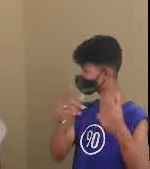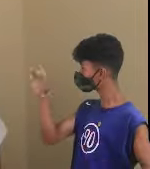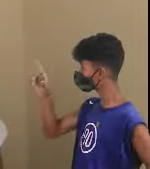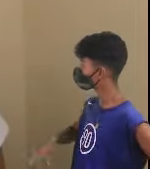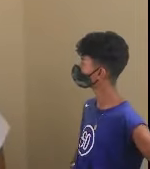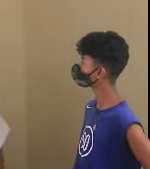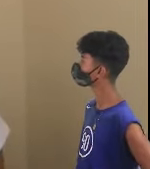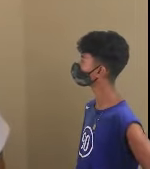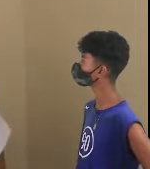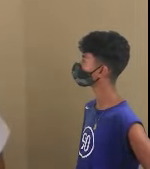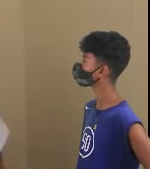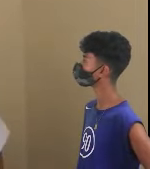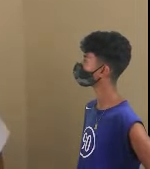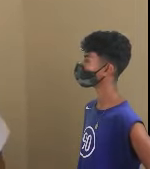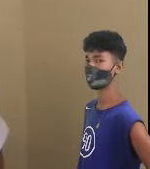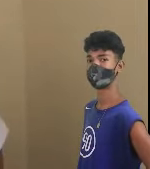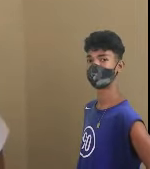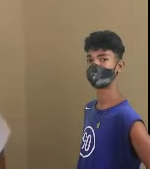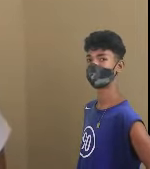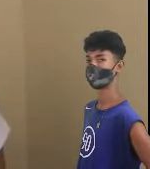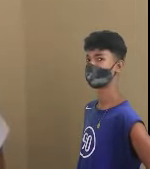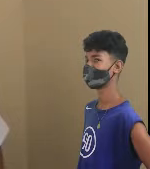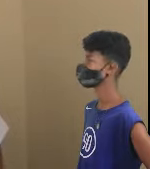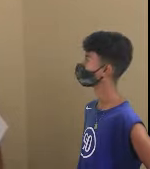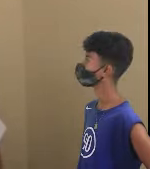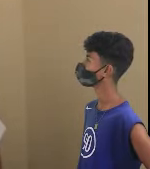Falamos sobre o Dia Nacional do Combate ao Abuso Infantil.